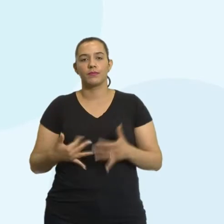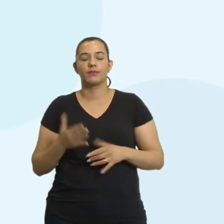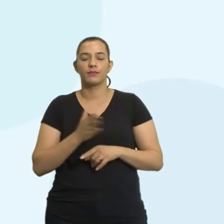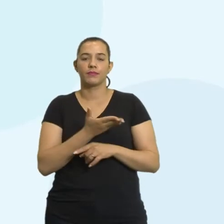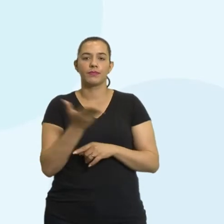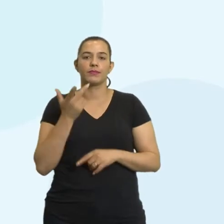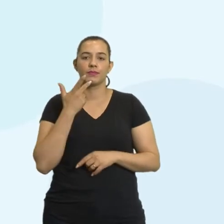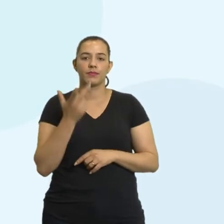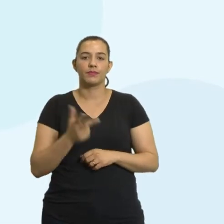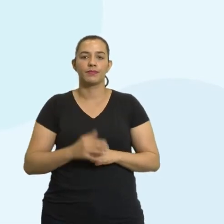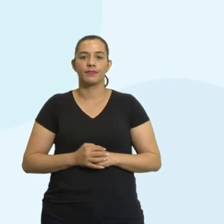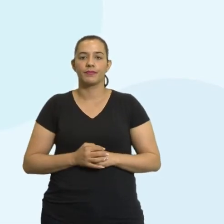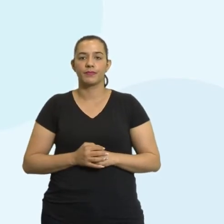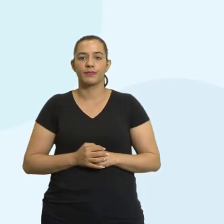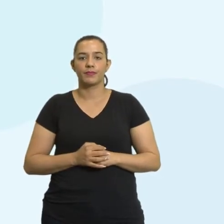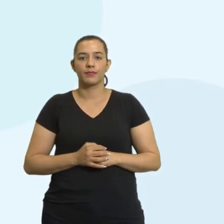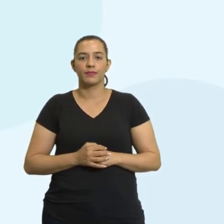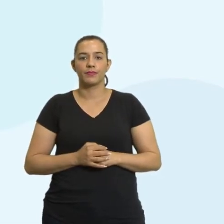contribuições.